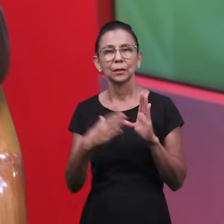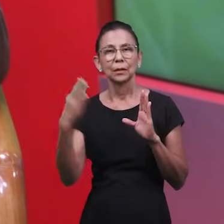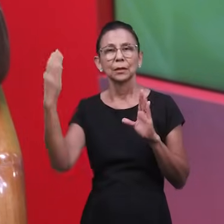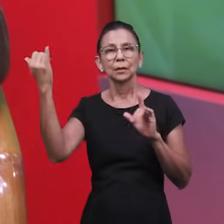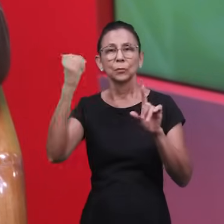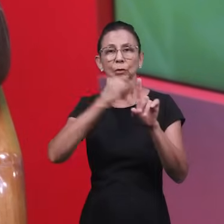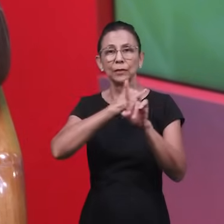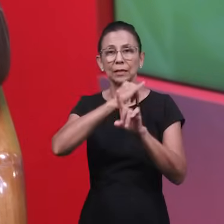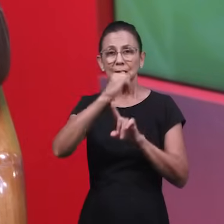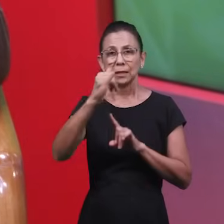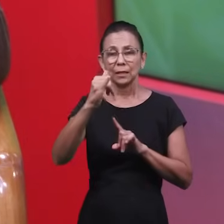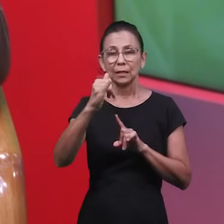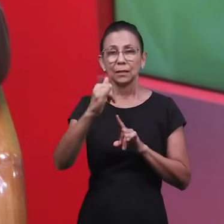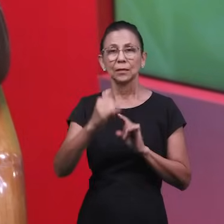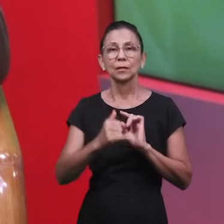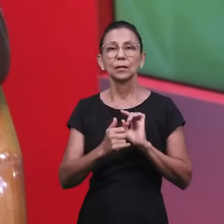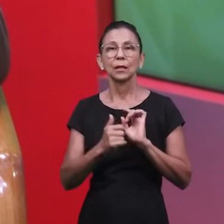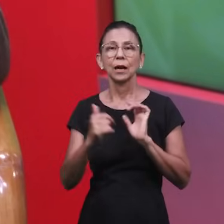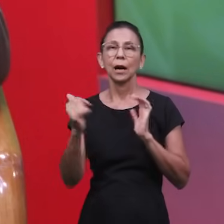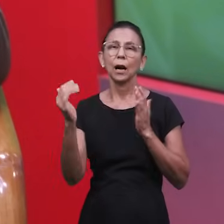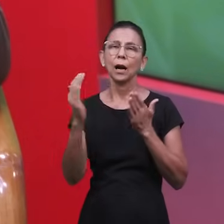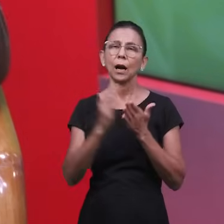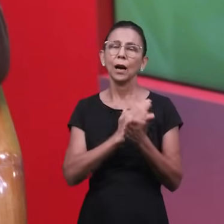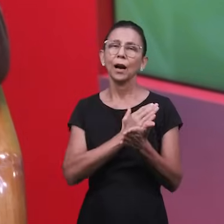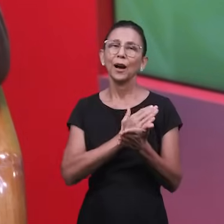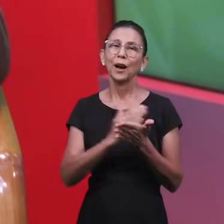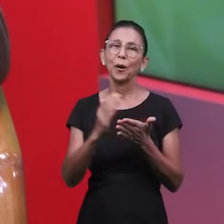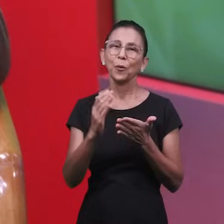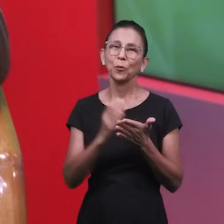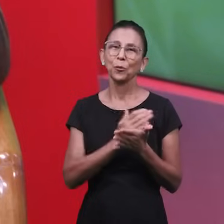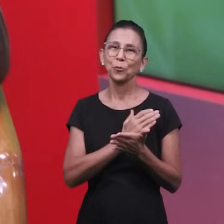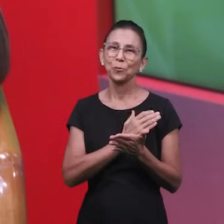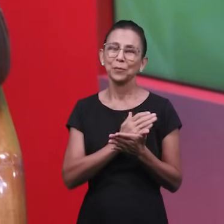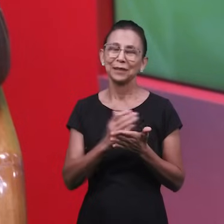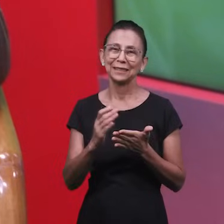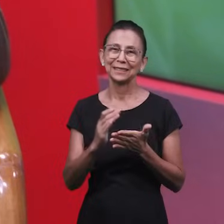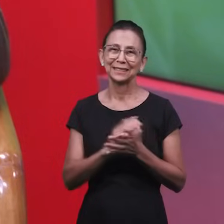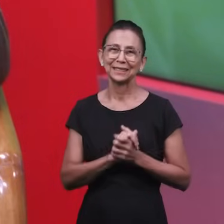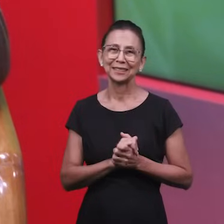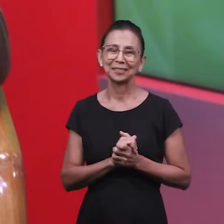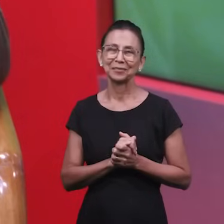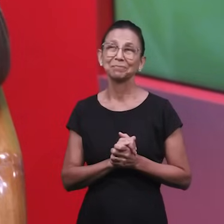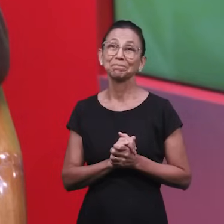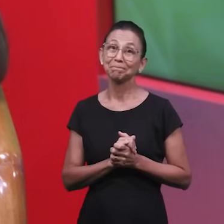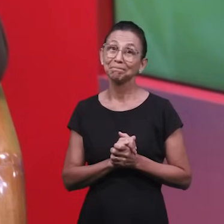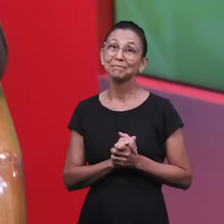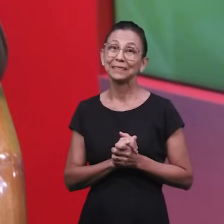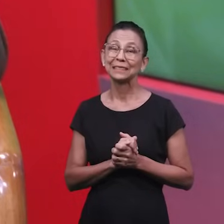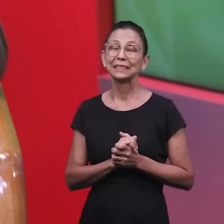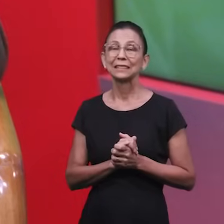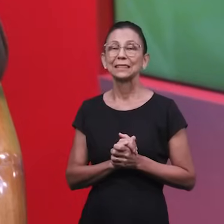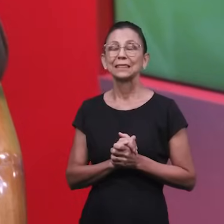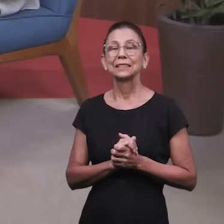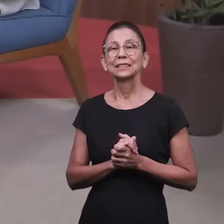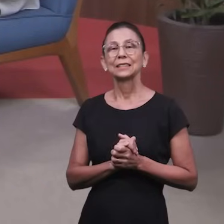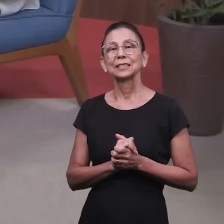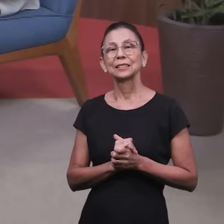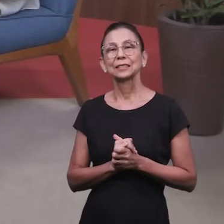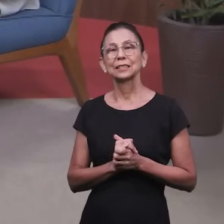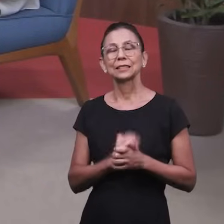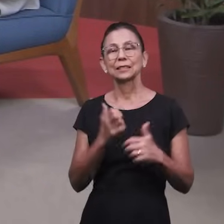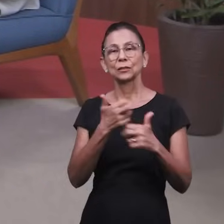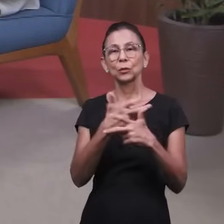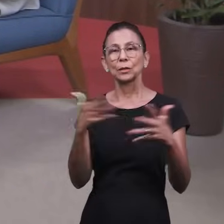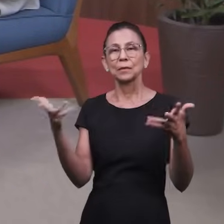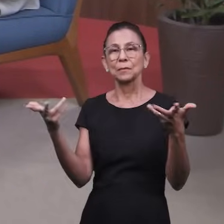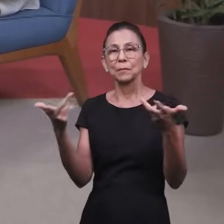das maravilhas que a igreja fiel, que o crente fiel viverá na eternidade com Deus. Glória a Jesus. Vamos